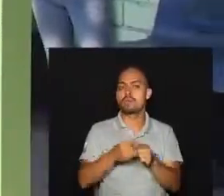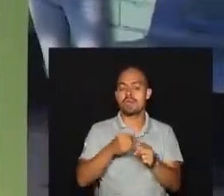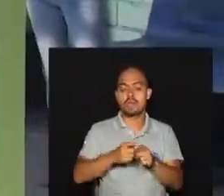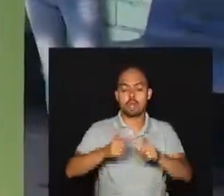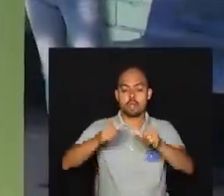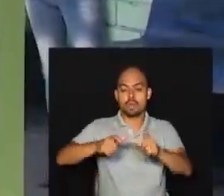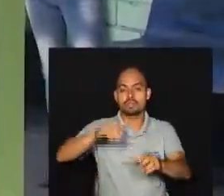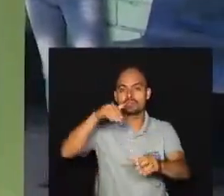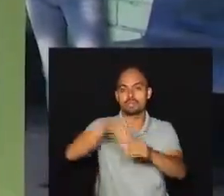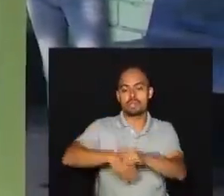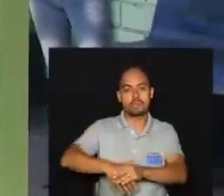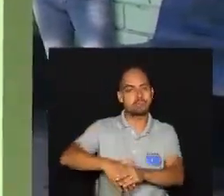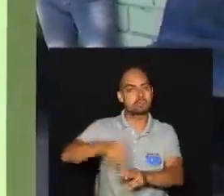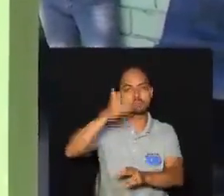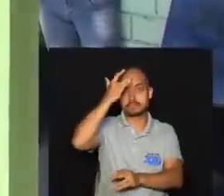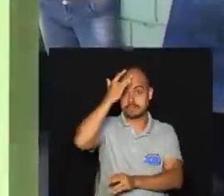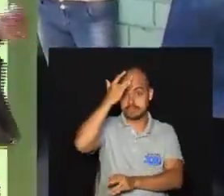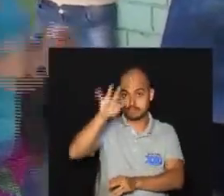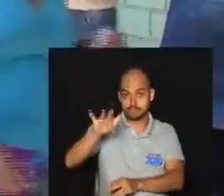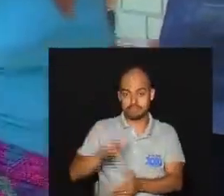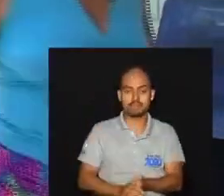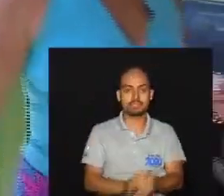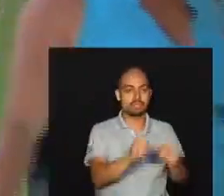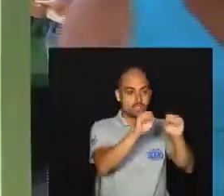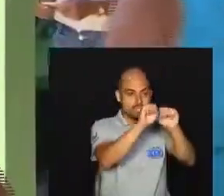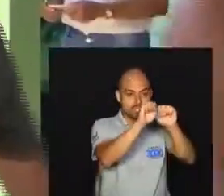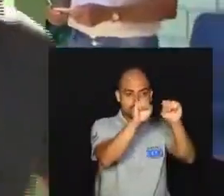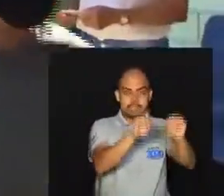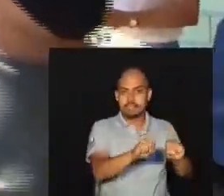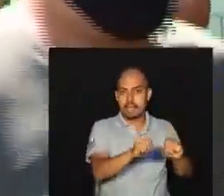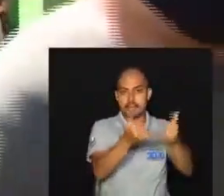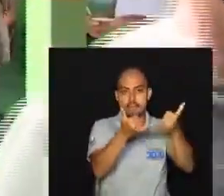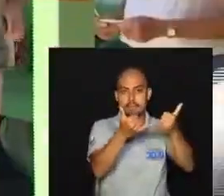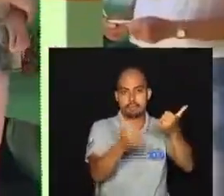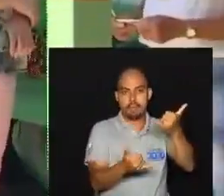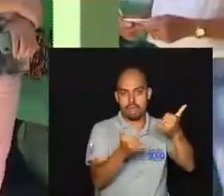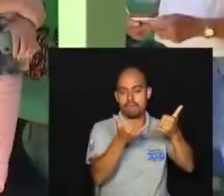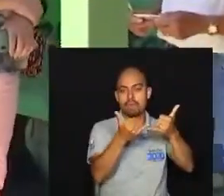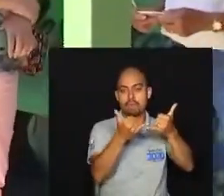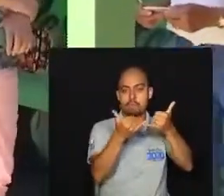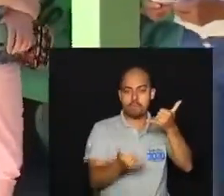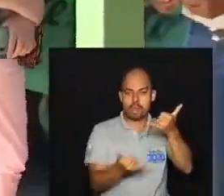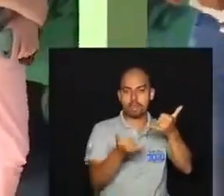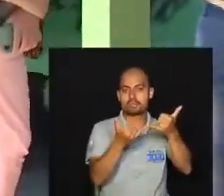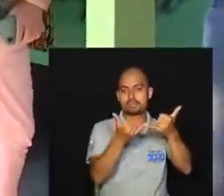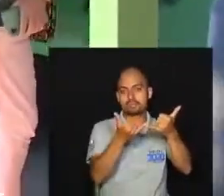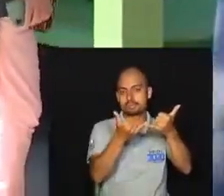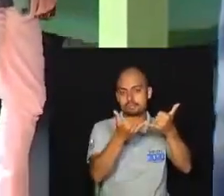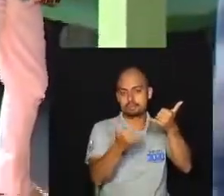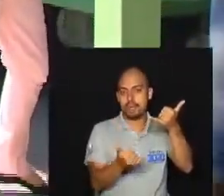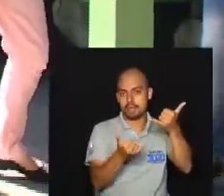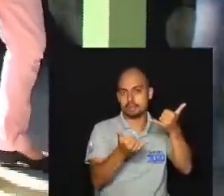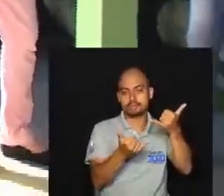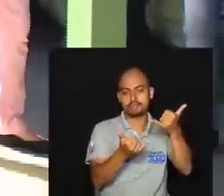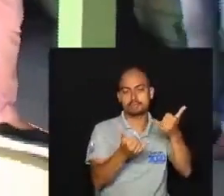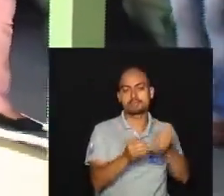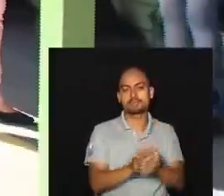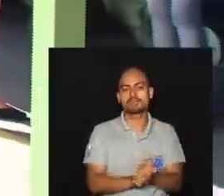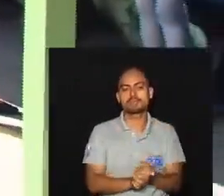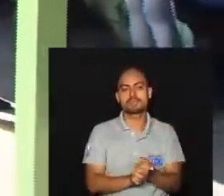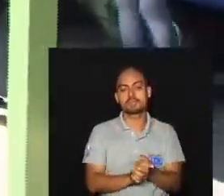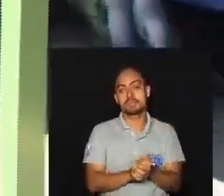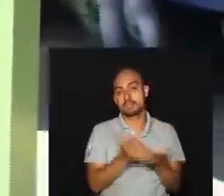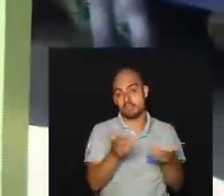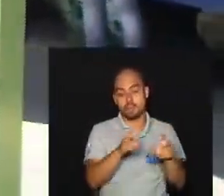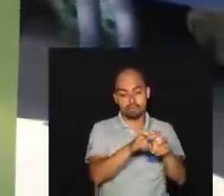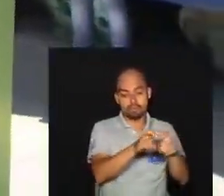hoje onde votar. O sistema caiu para que as pessoas possam conferir via internet, ou os mesários,